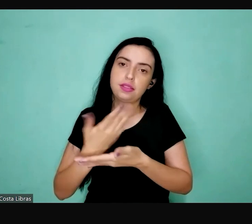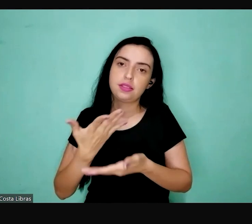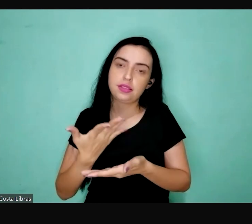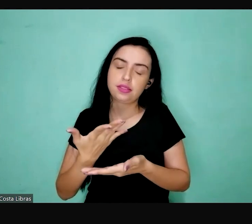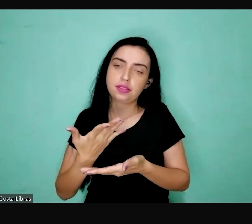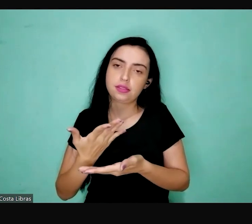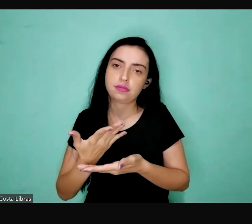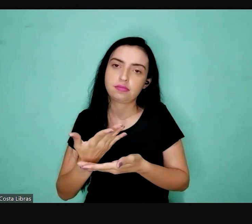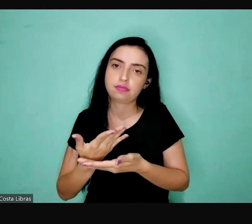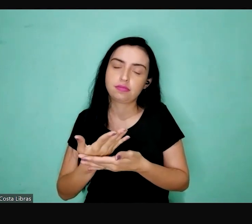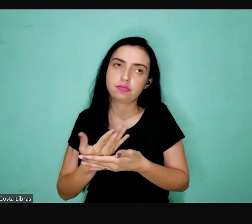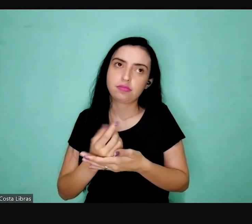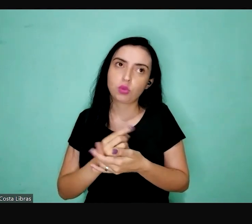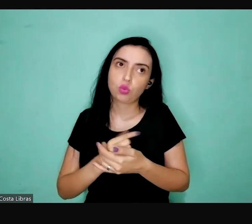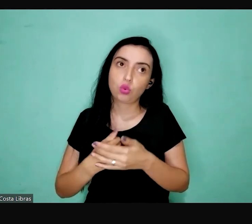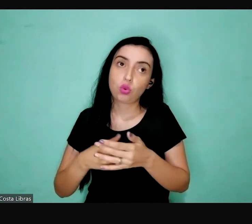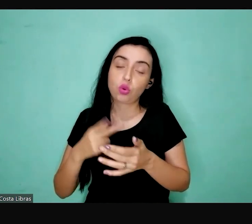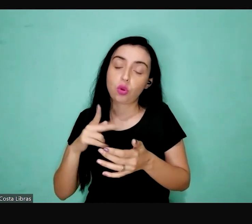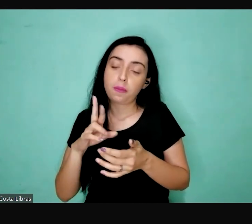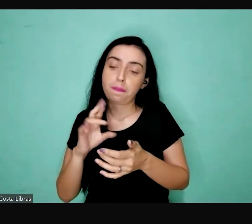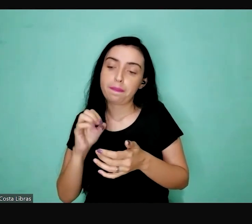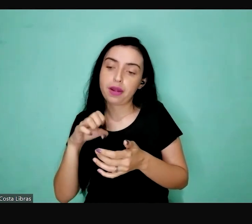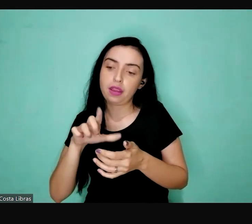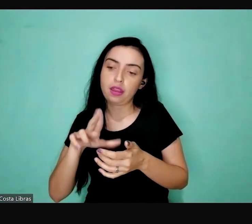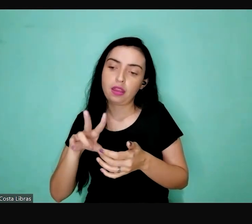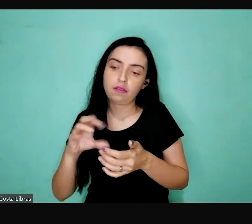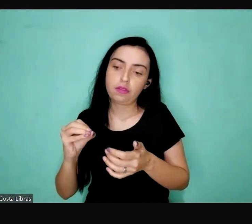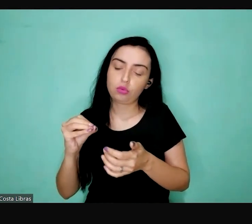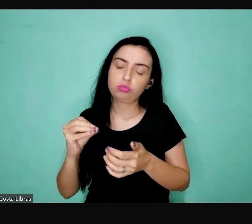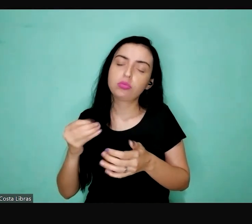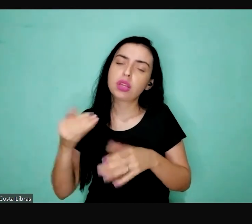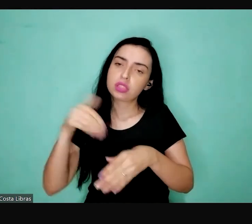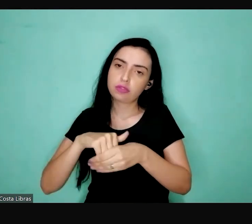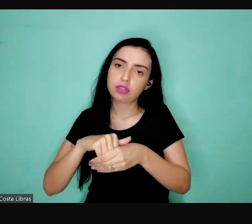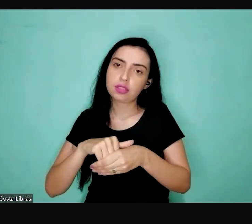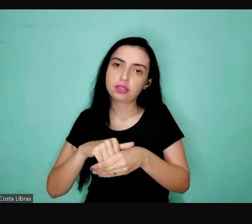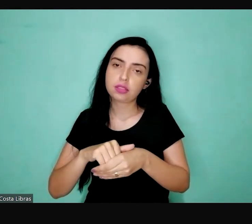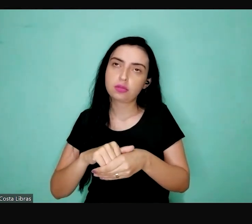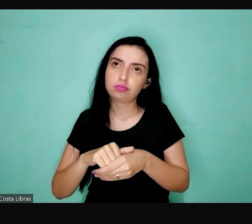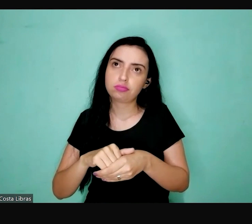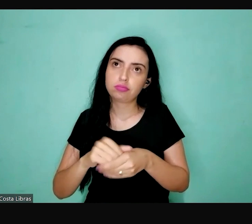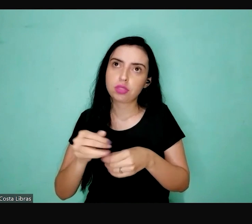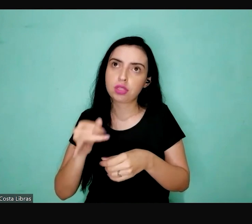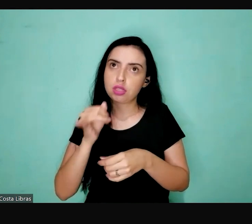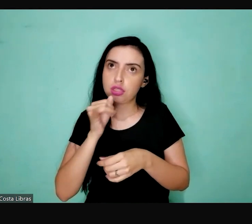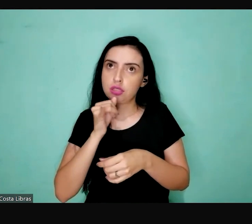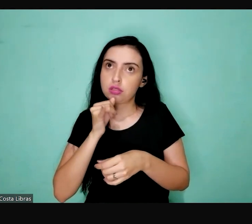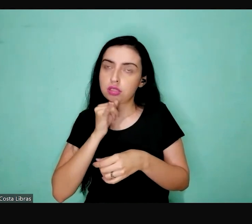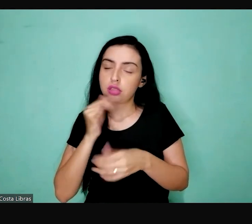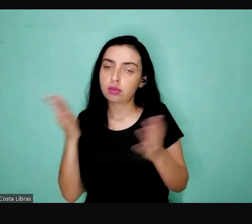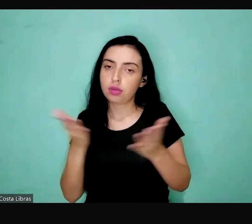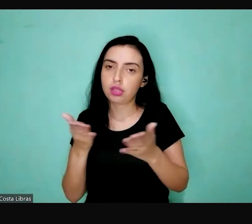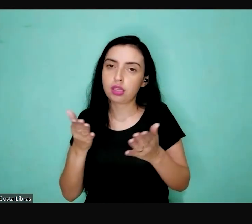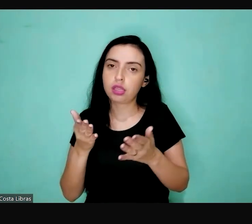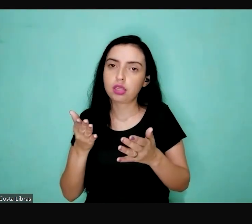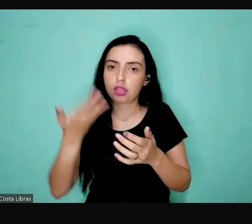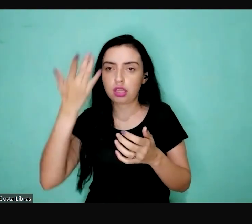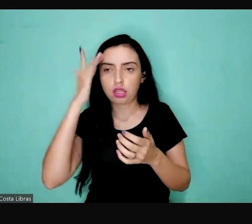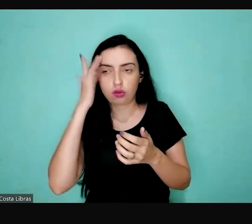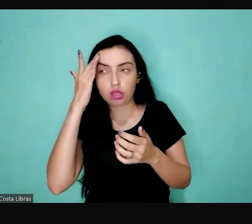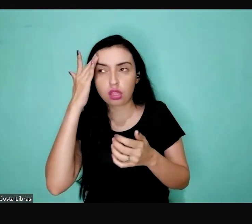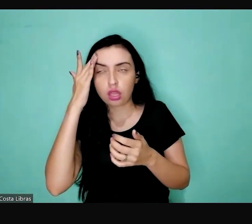que muitas vezes, vamos dizer, essa decisão mesmo que eu comentava e que todos aqui fazem sinal que conhecem,